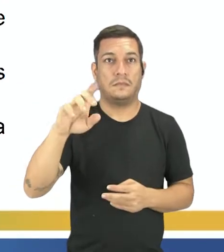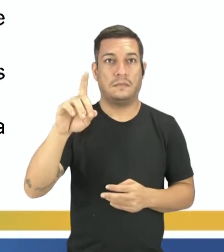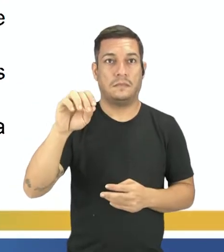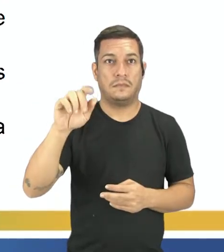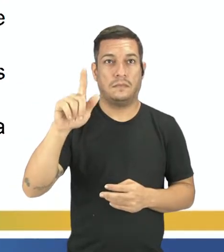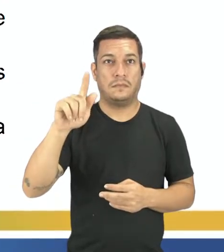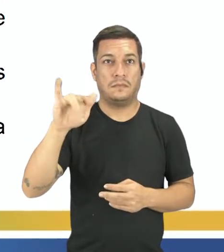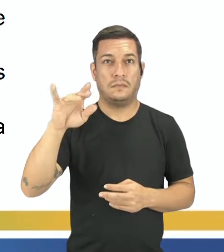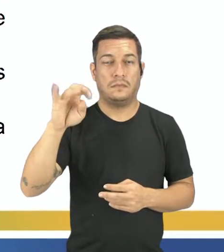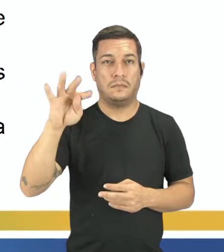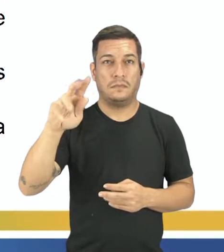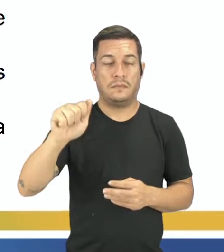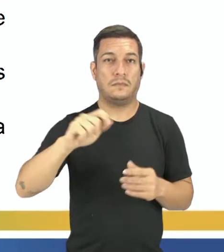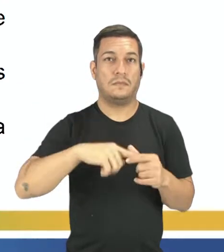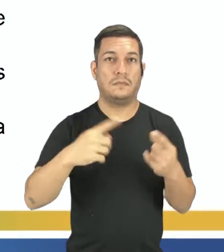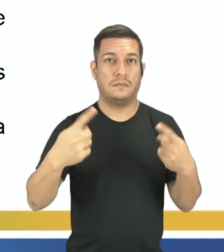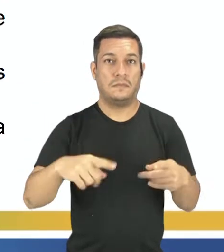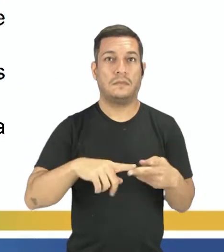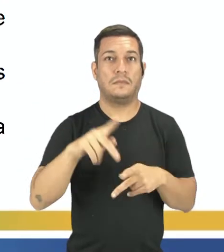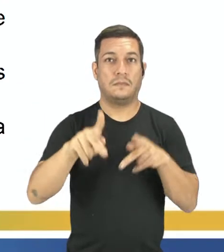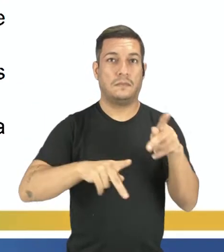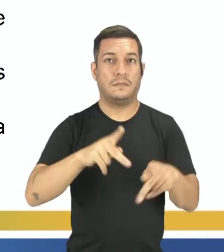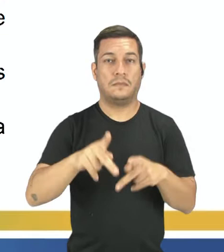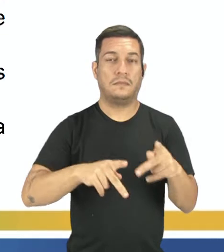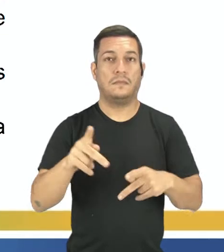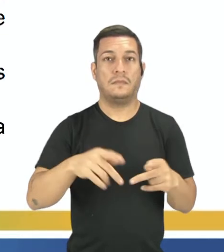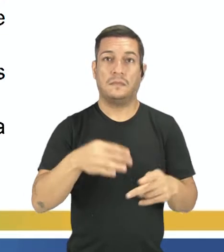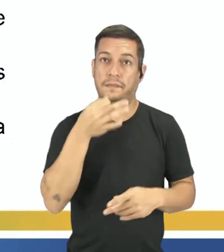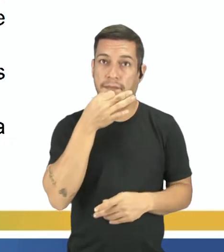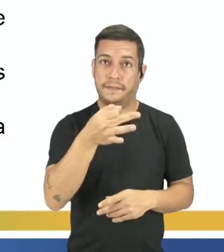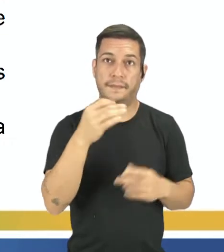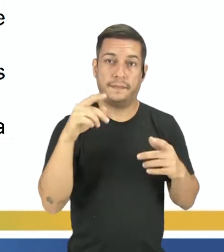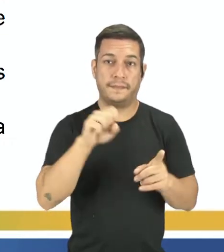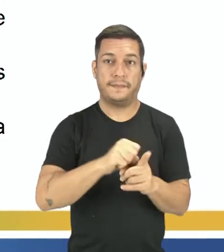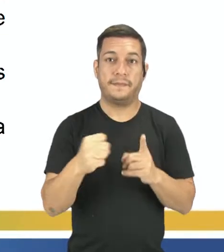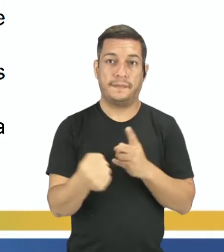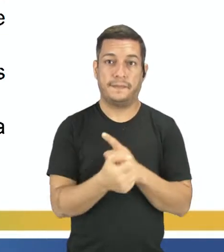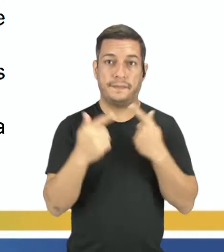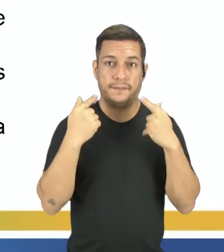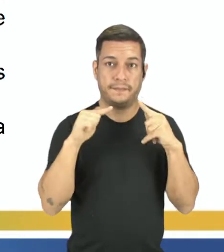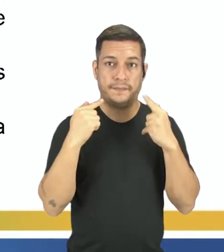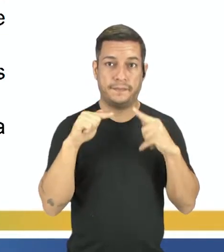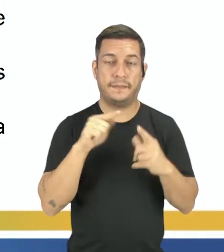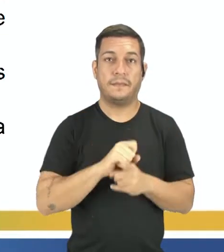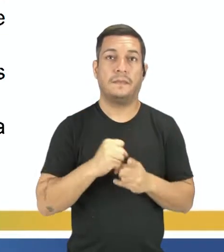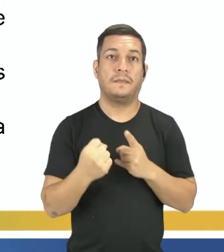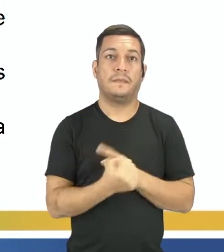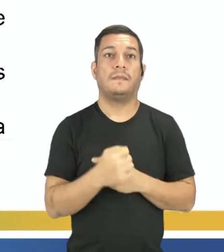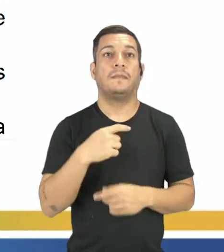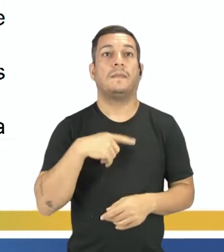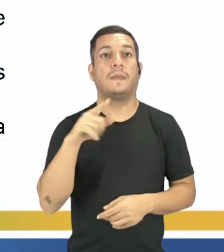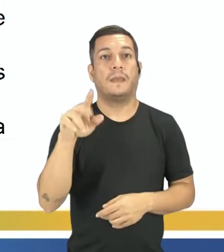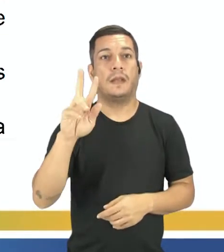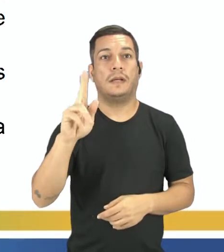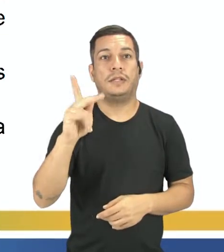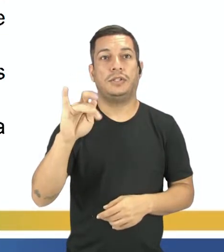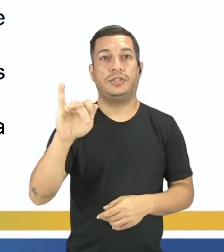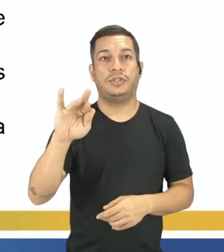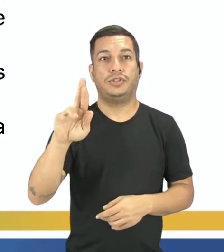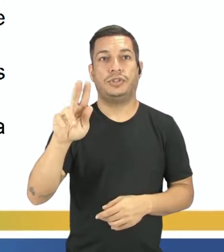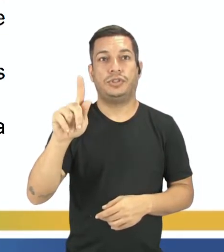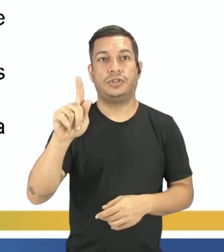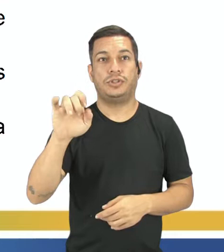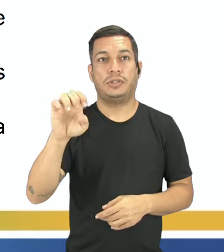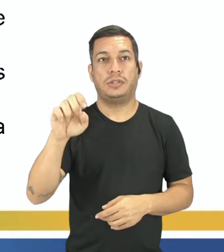pedagogicista, competitiva, popular e atual crítico social. A tendência higienista,